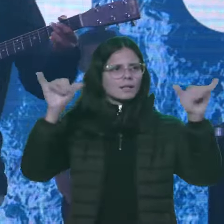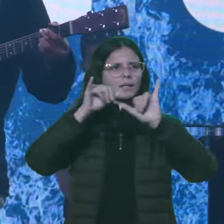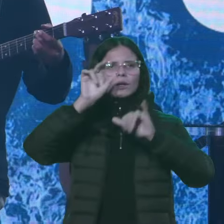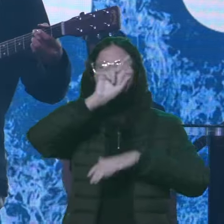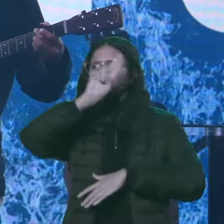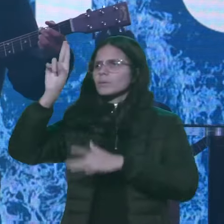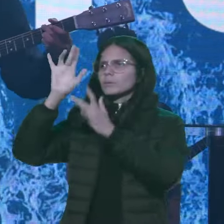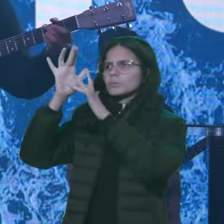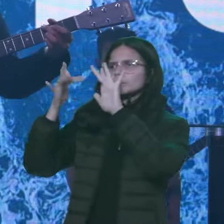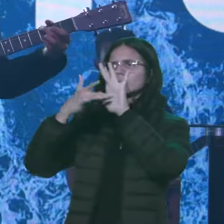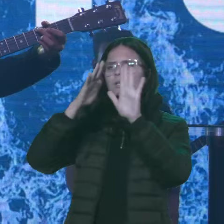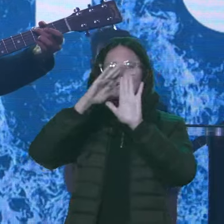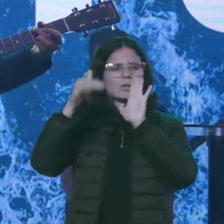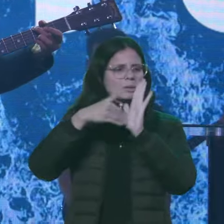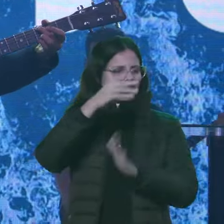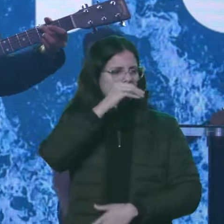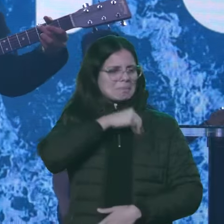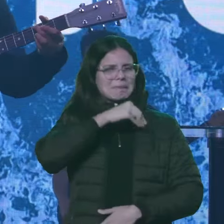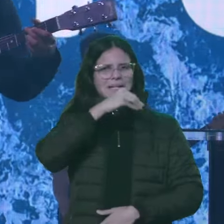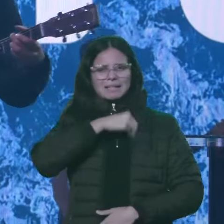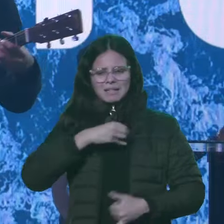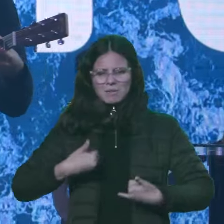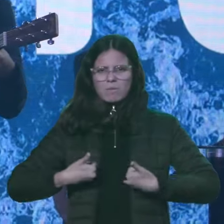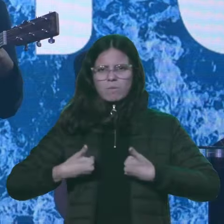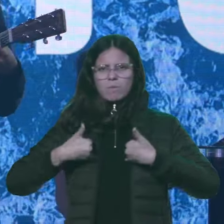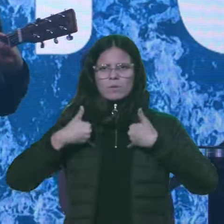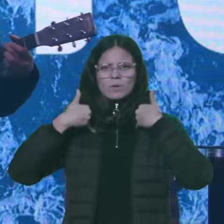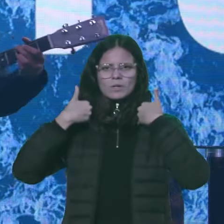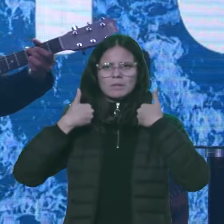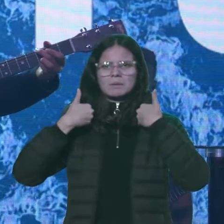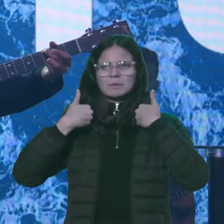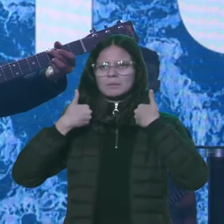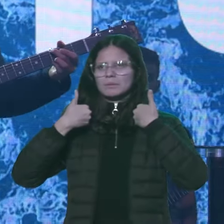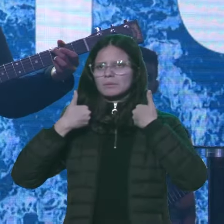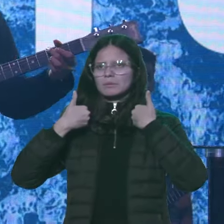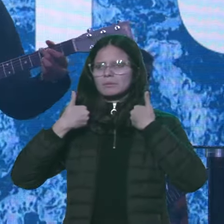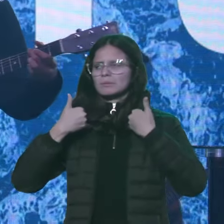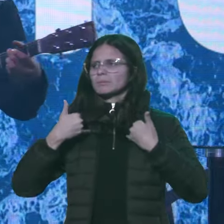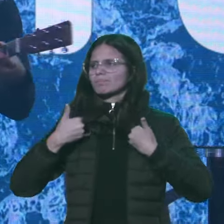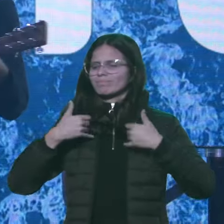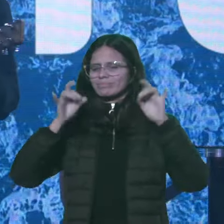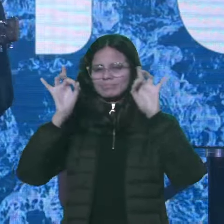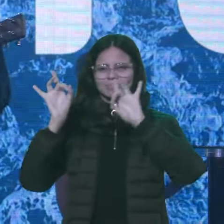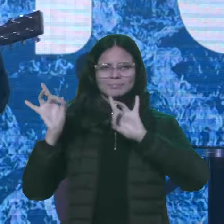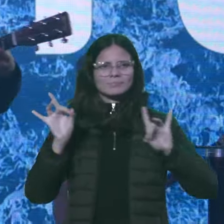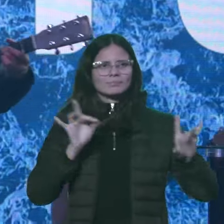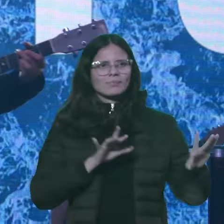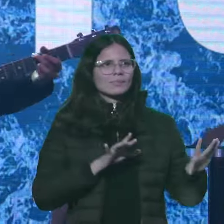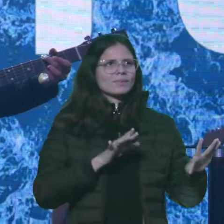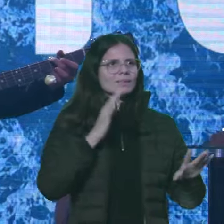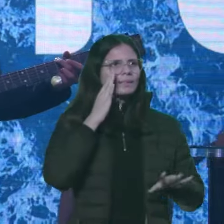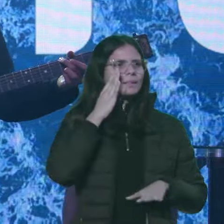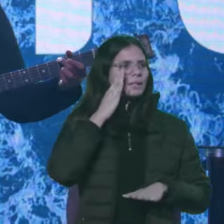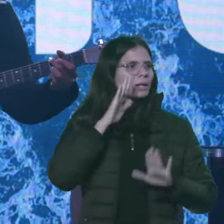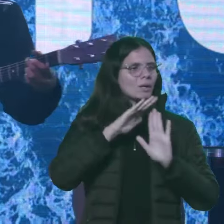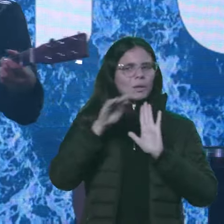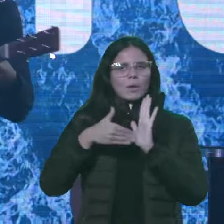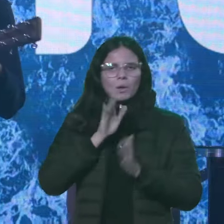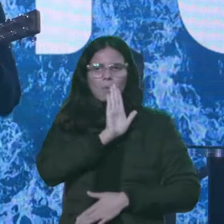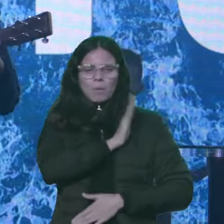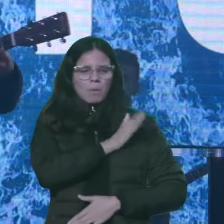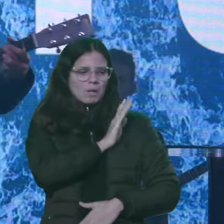todo pecado, todo orgulho, toda cerviz dura, todo pescoço duro que não se